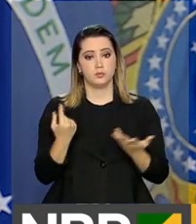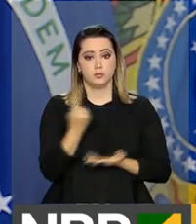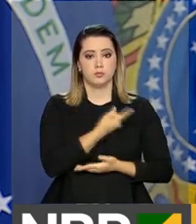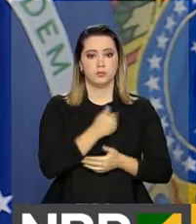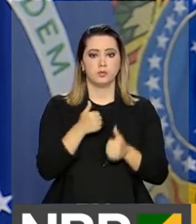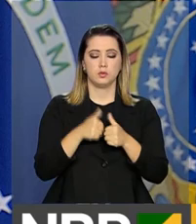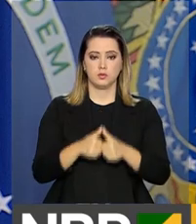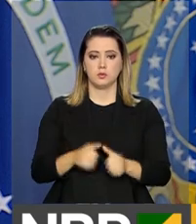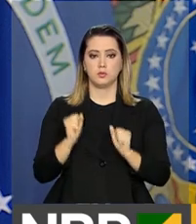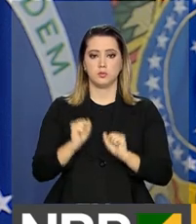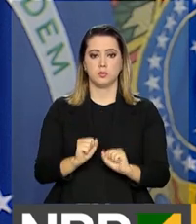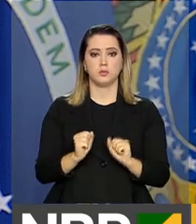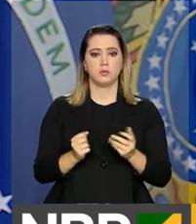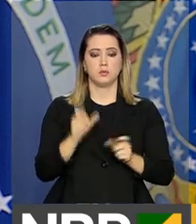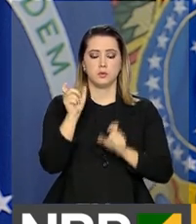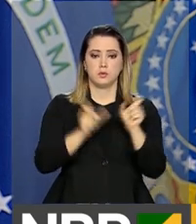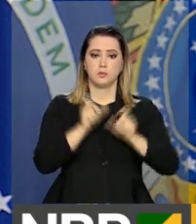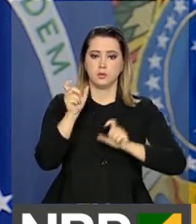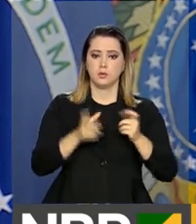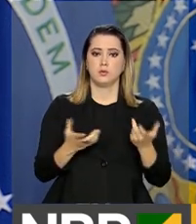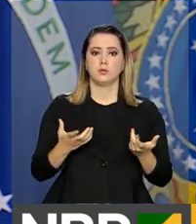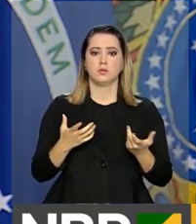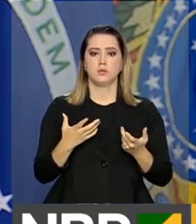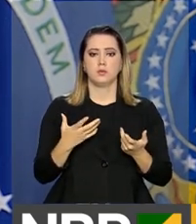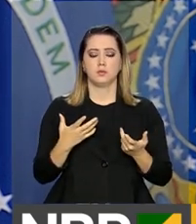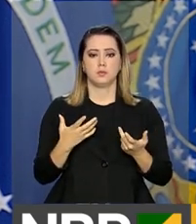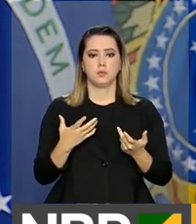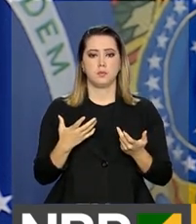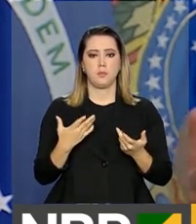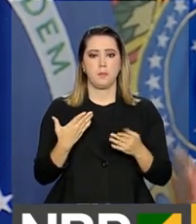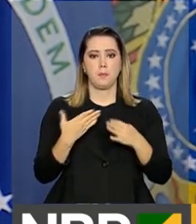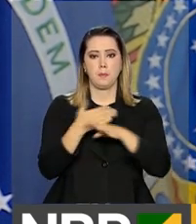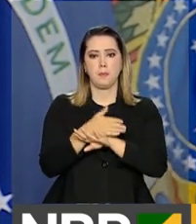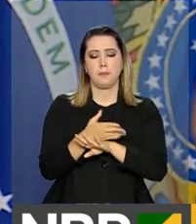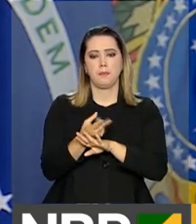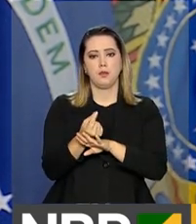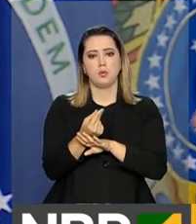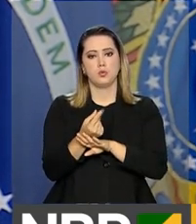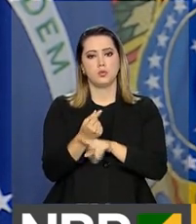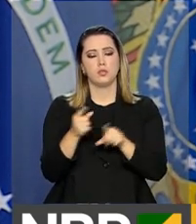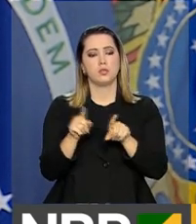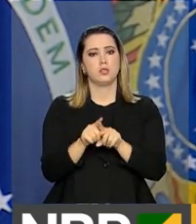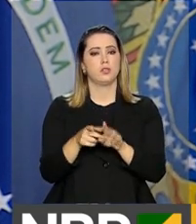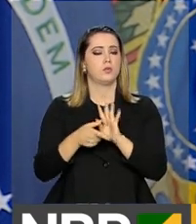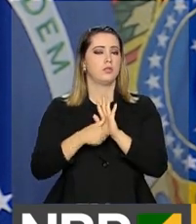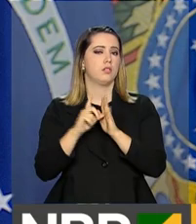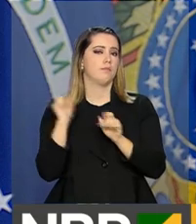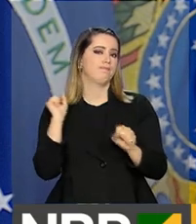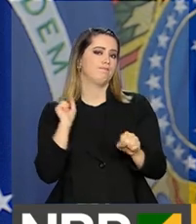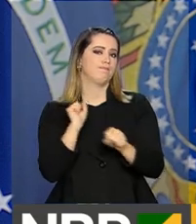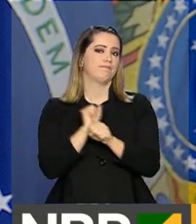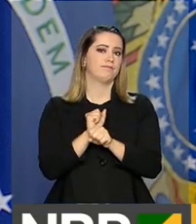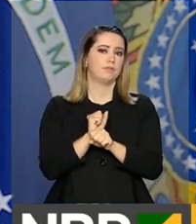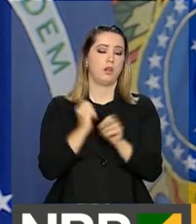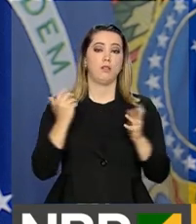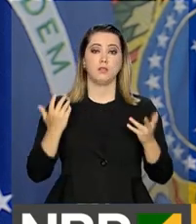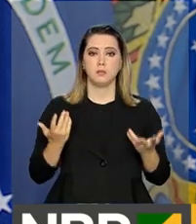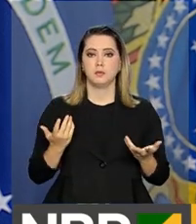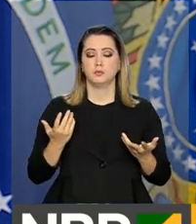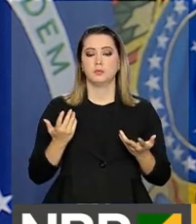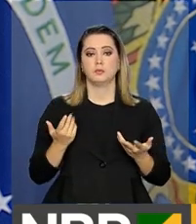permitindo ao cidadão acesso a uma verba o dinheiro que lhe pertence